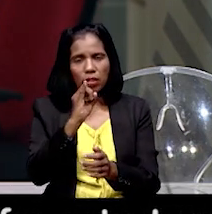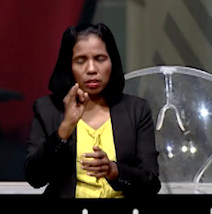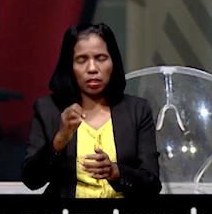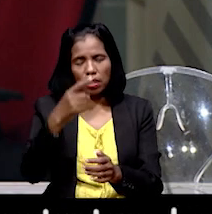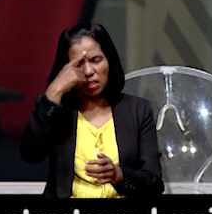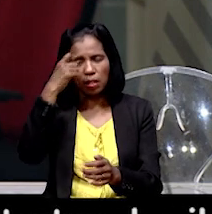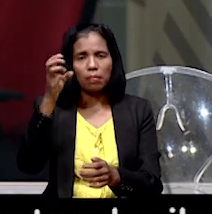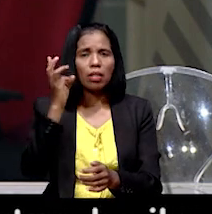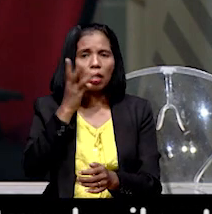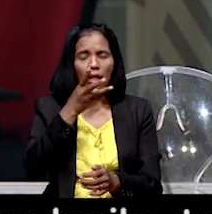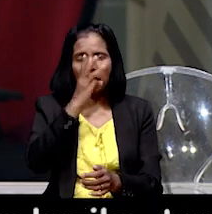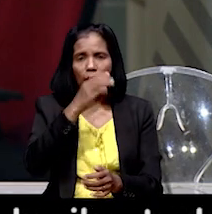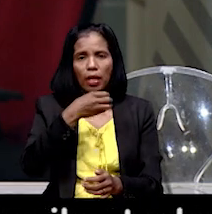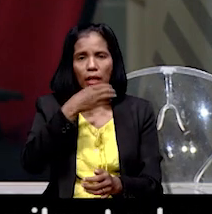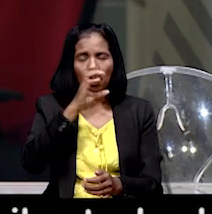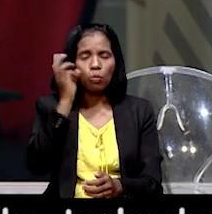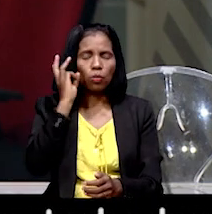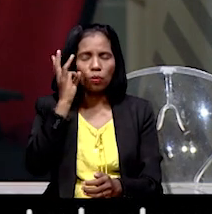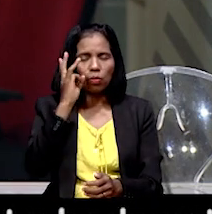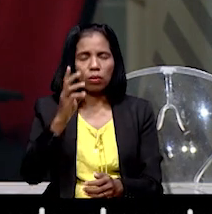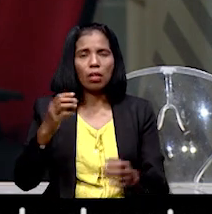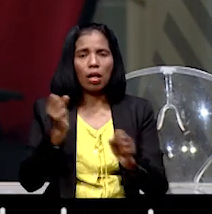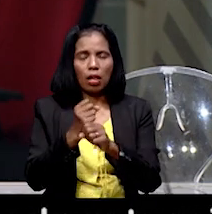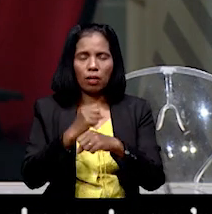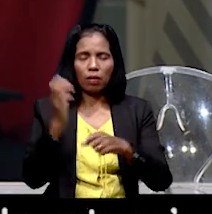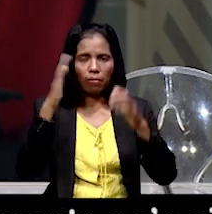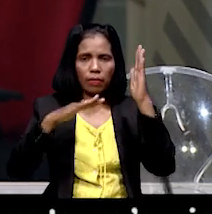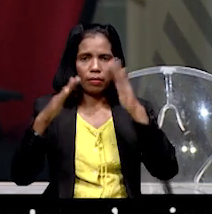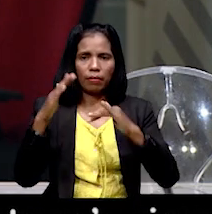rodi hamosu desentendimento.